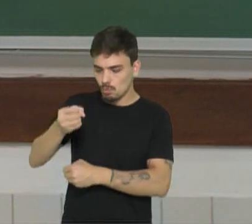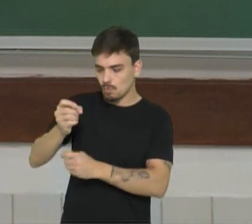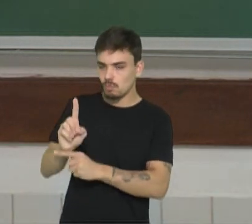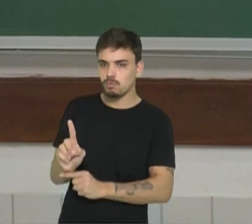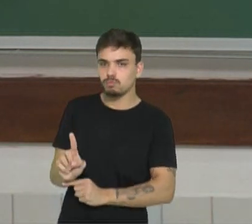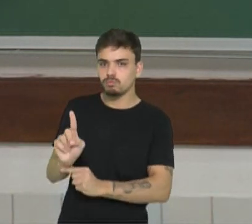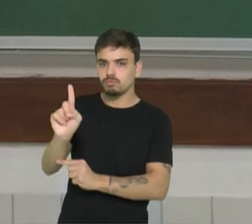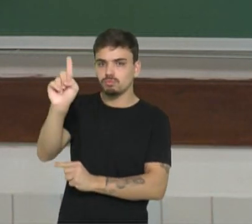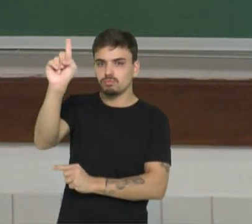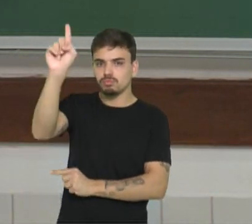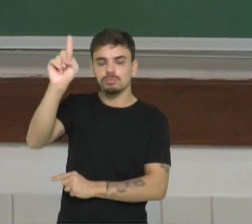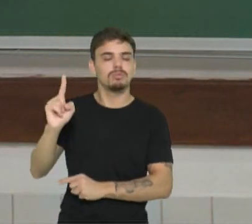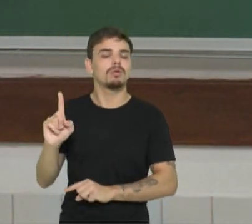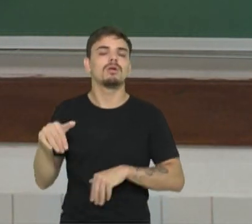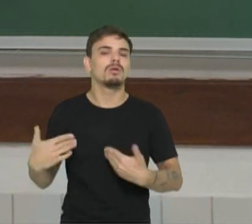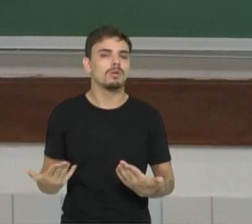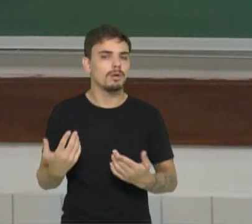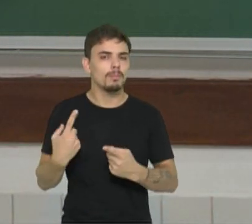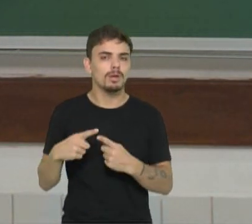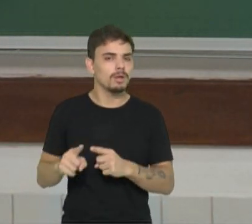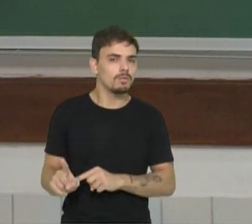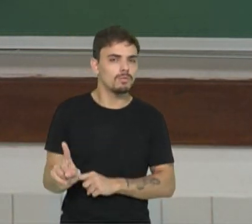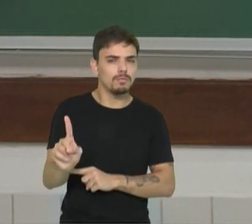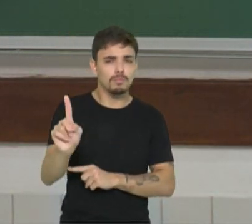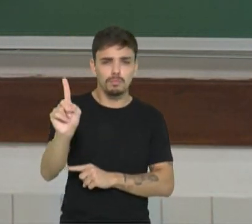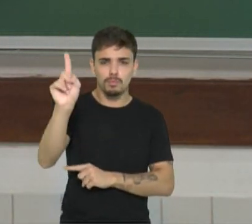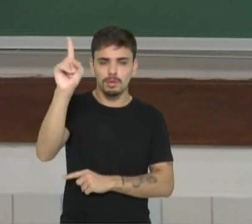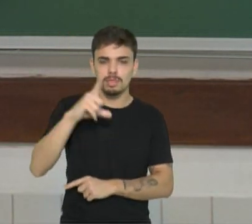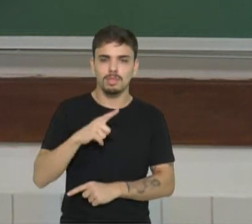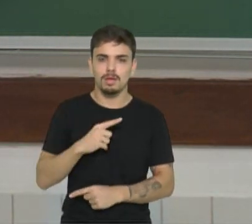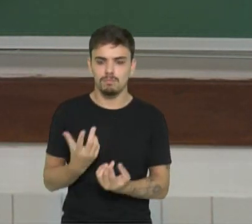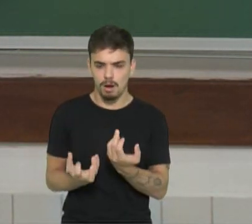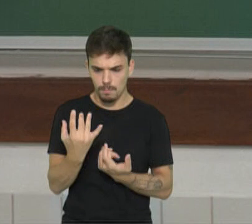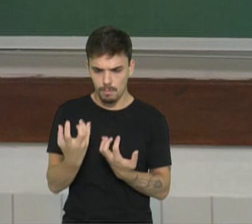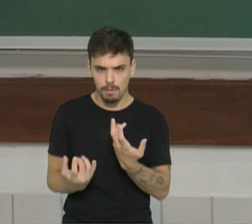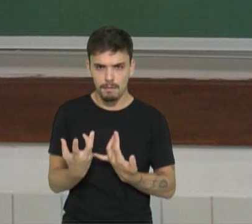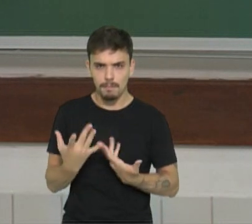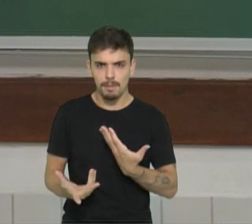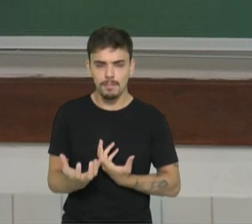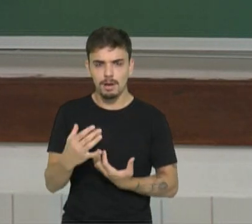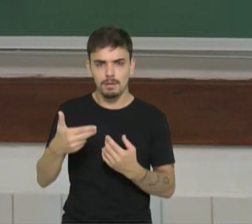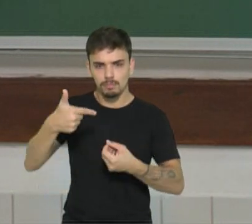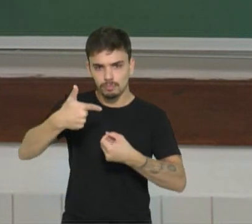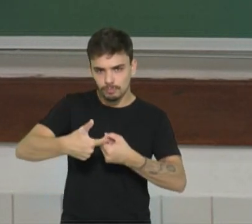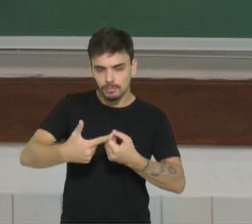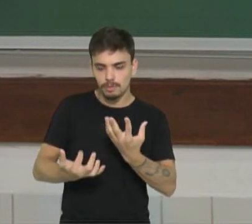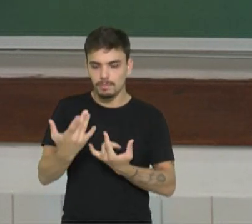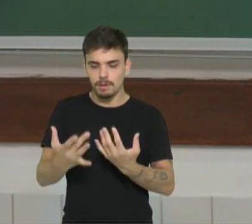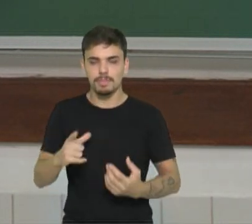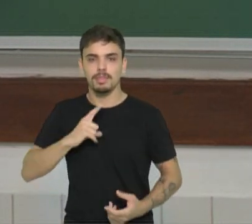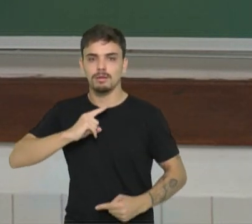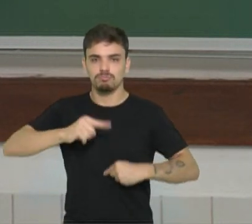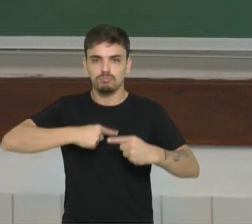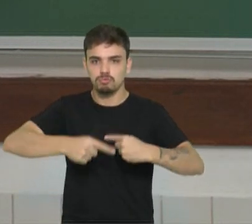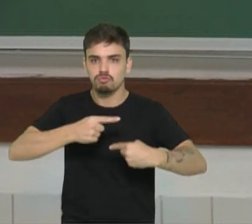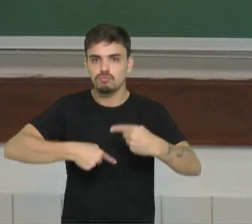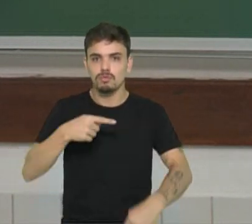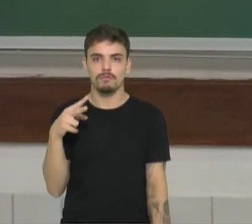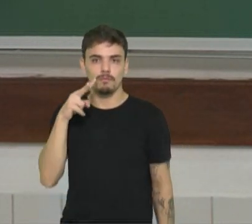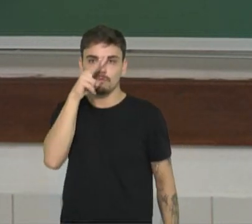nave espacial. Por que ele sobe? Então, tem uma combustão, uma explosão de um combustível que gera uma força muito